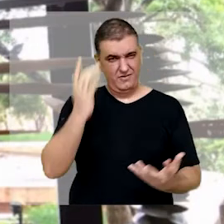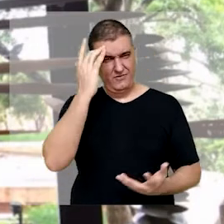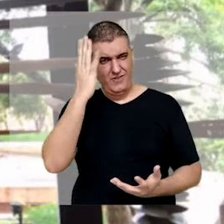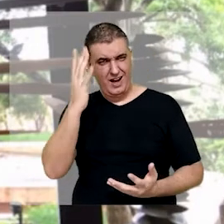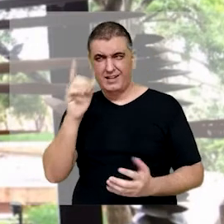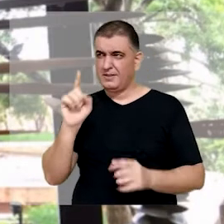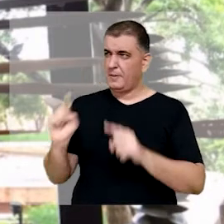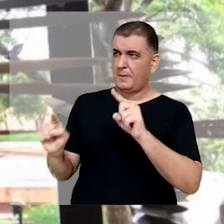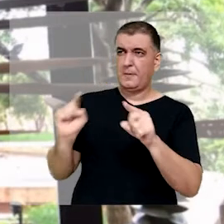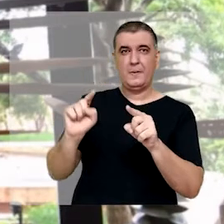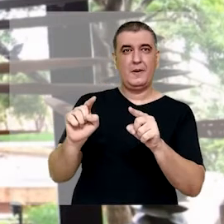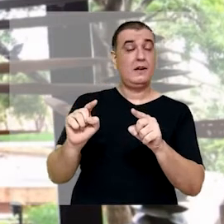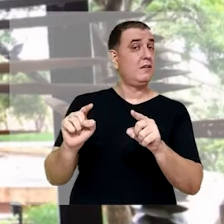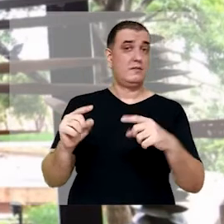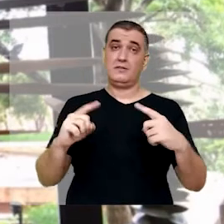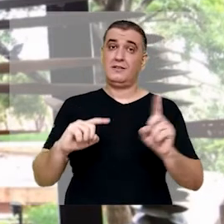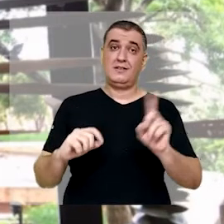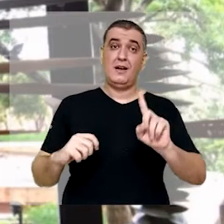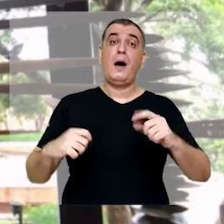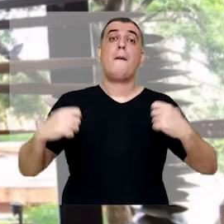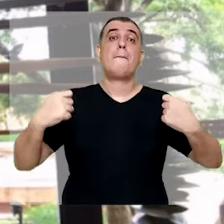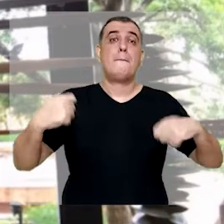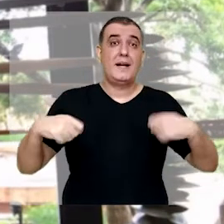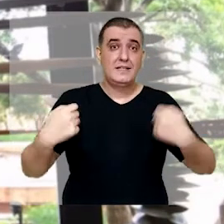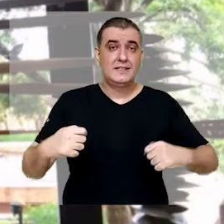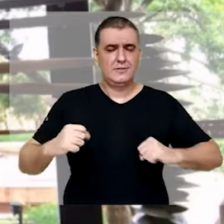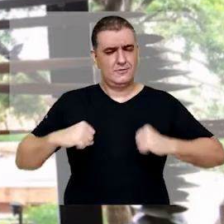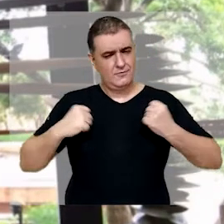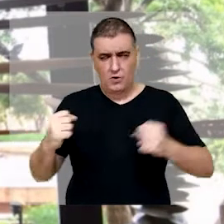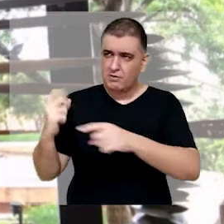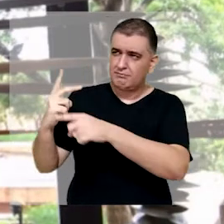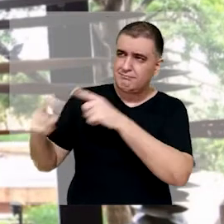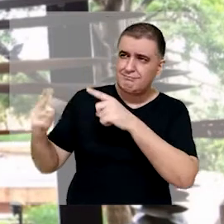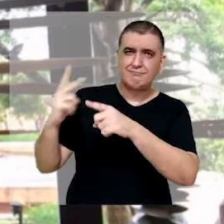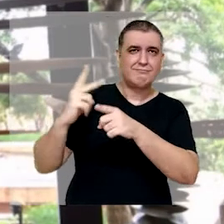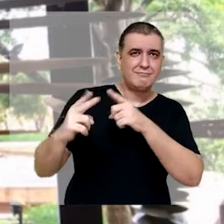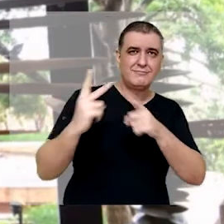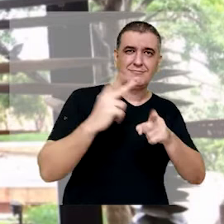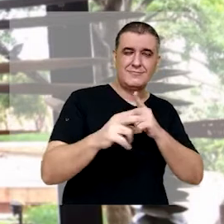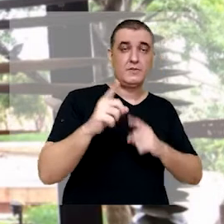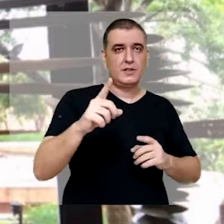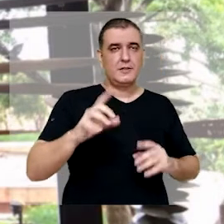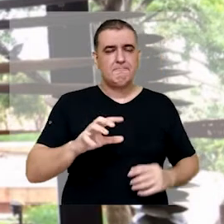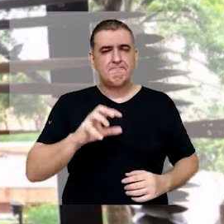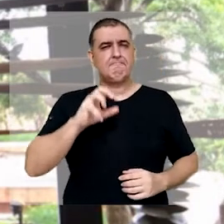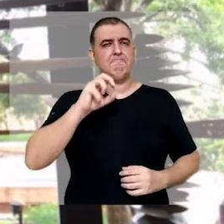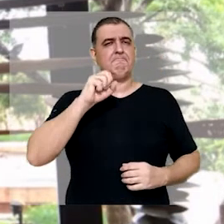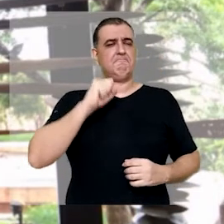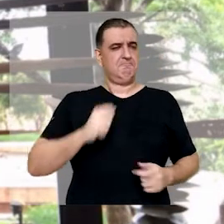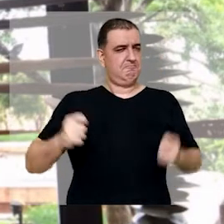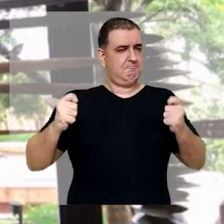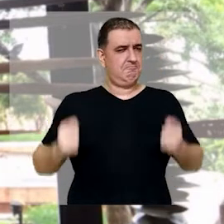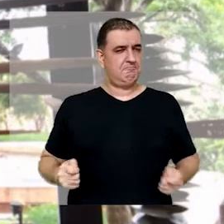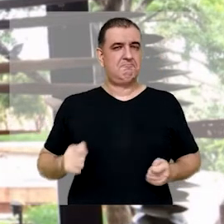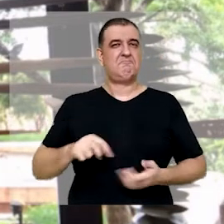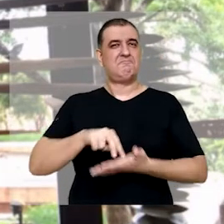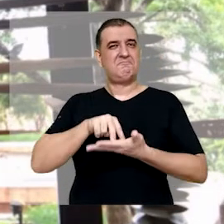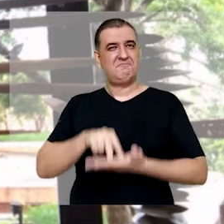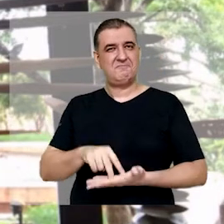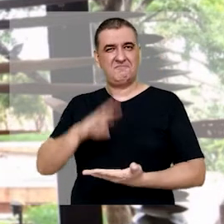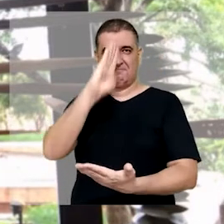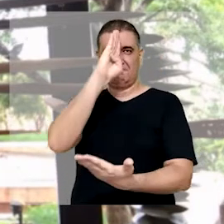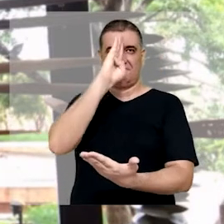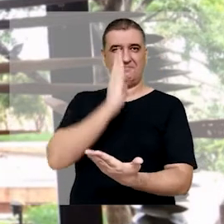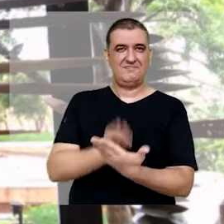E muita transpiração e inspiração. Vai em frente, acredite,